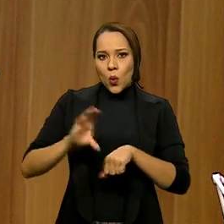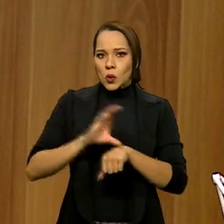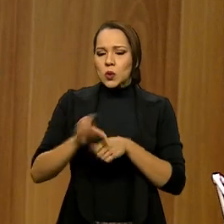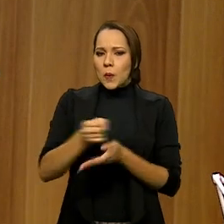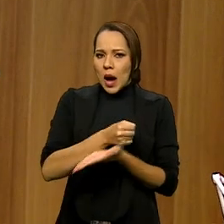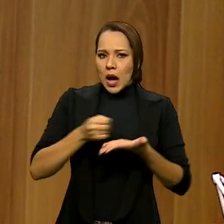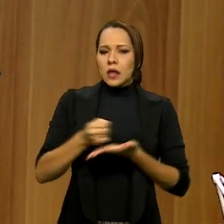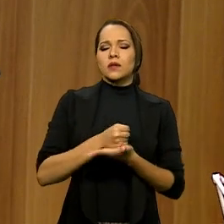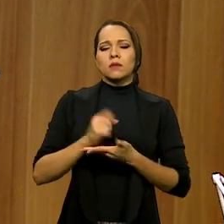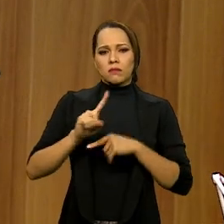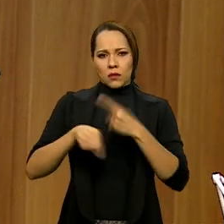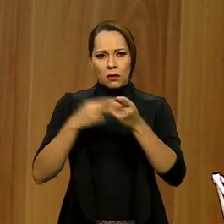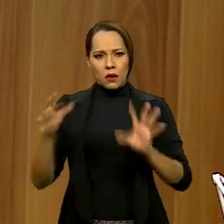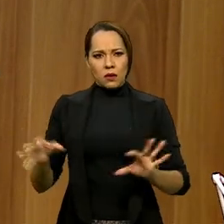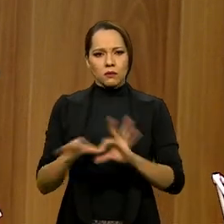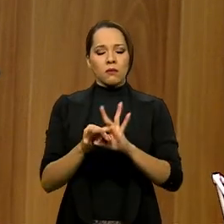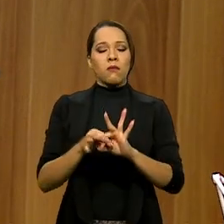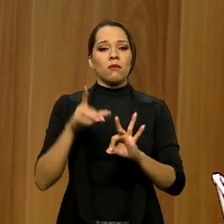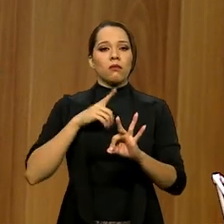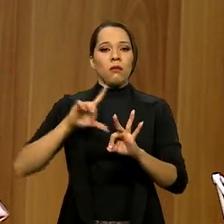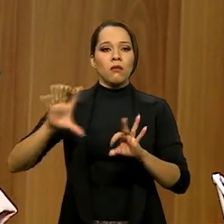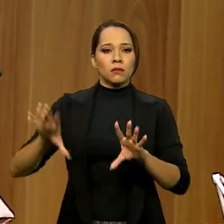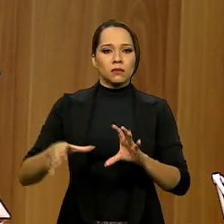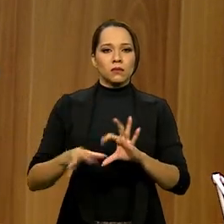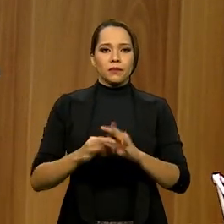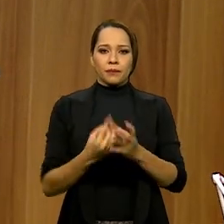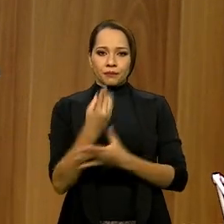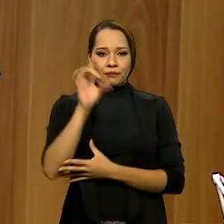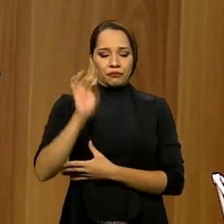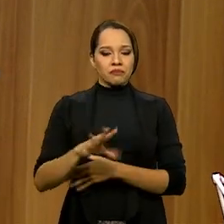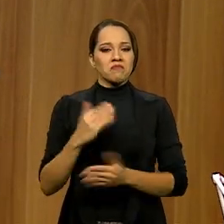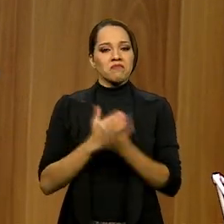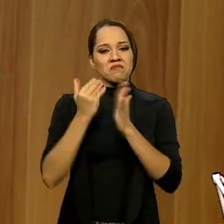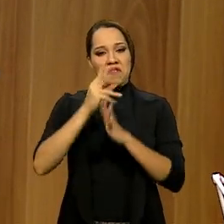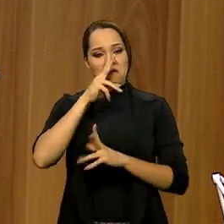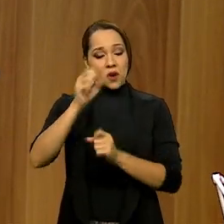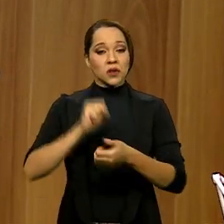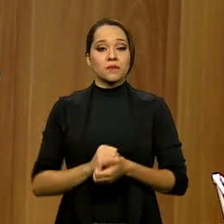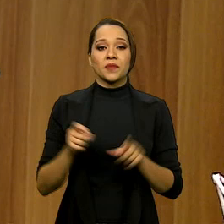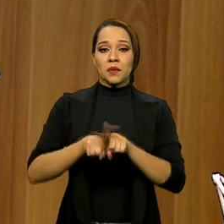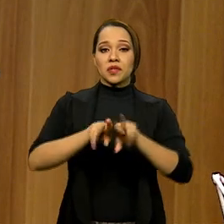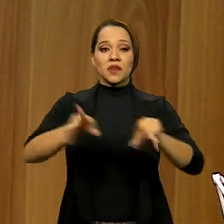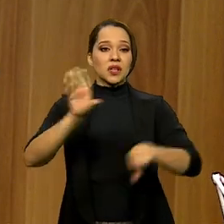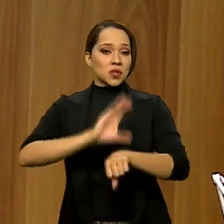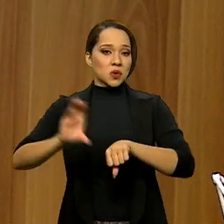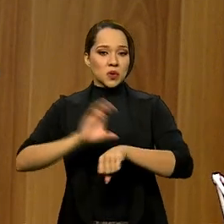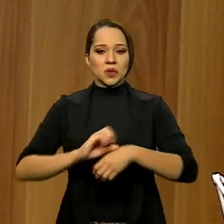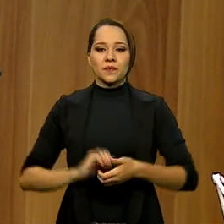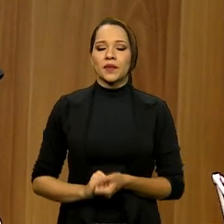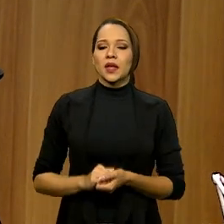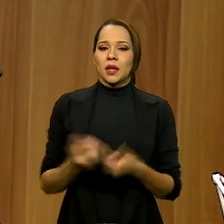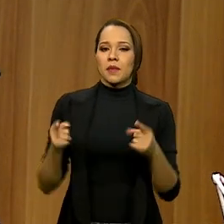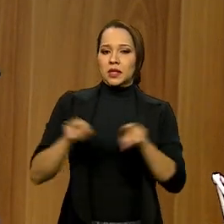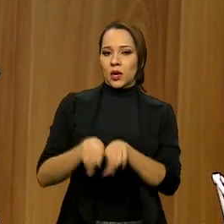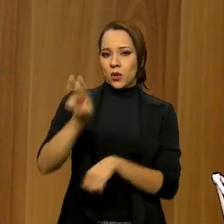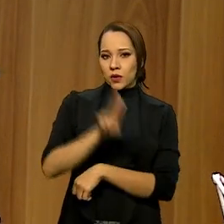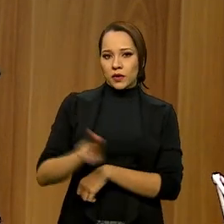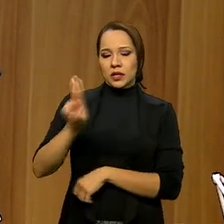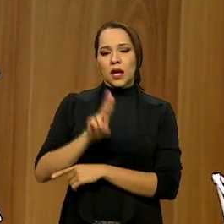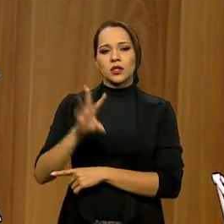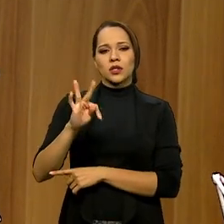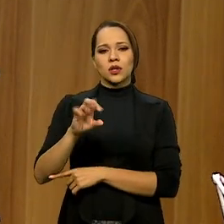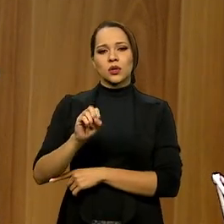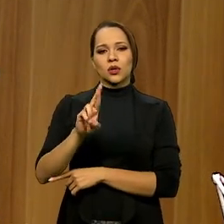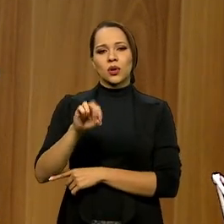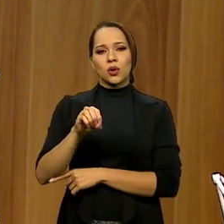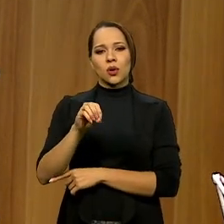vai sofrer uma junção. Ele vai se tornar um sol um pouco mais robusto. Mas nós temos vários cursos. Temos um em parceria com a Universidade de Toronto,